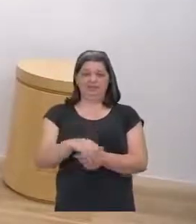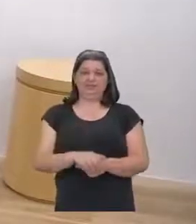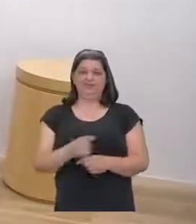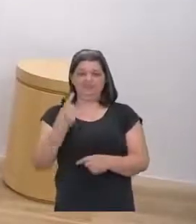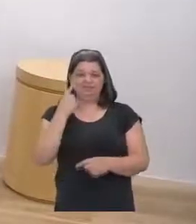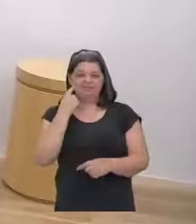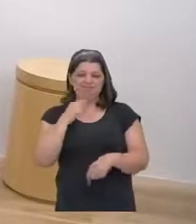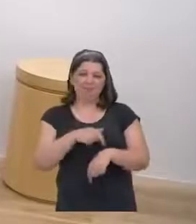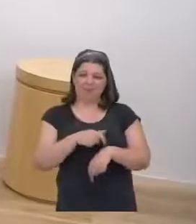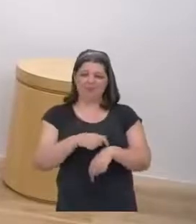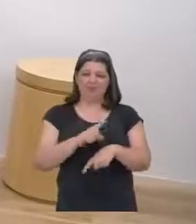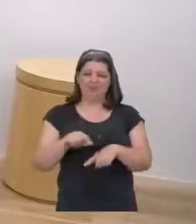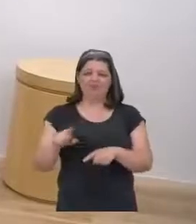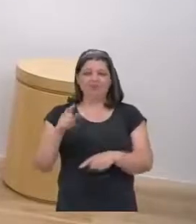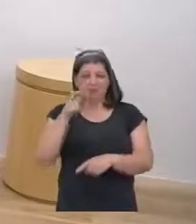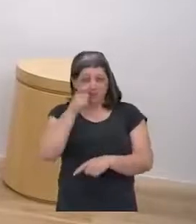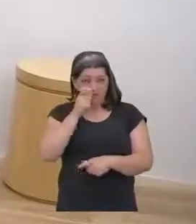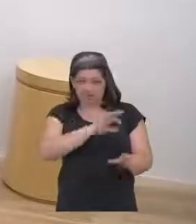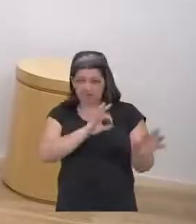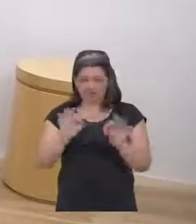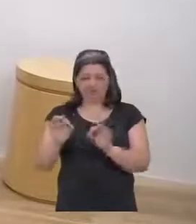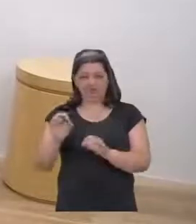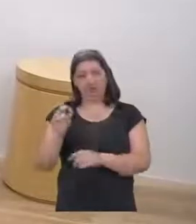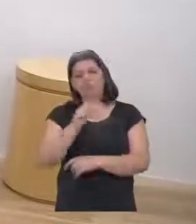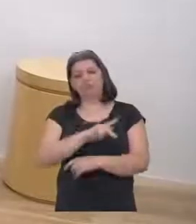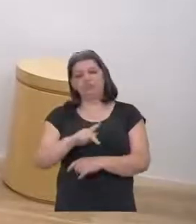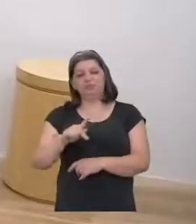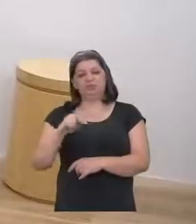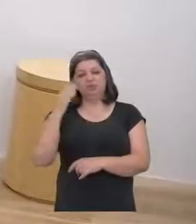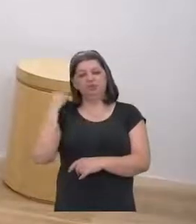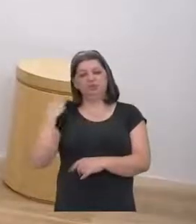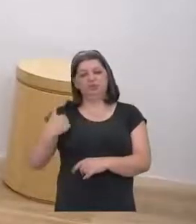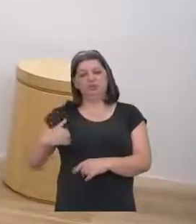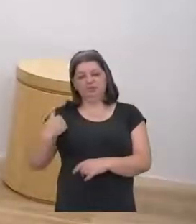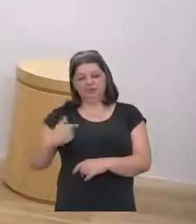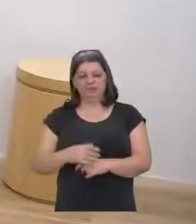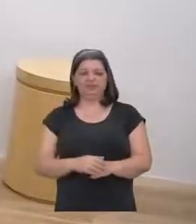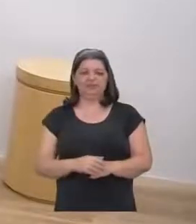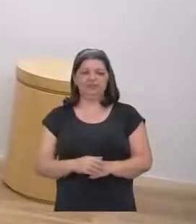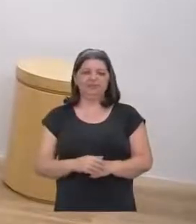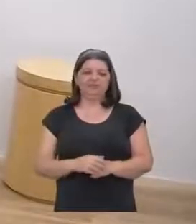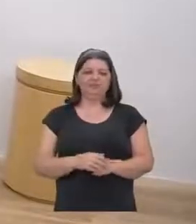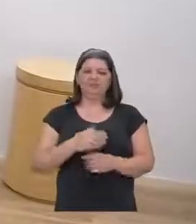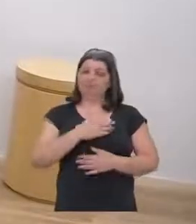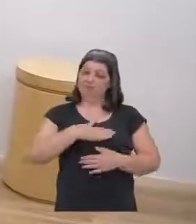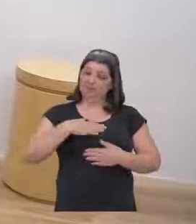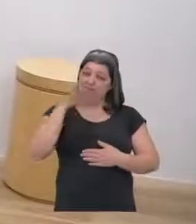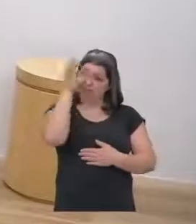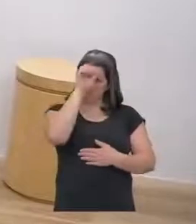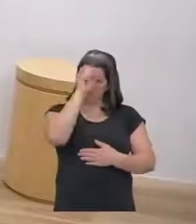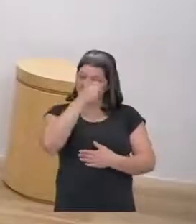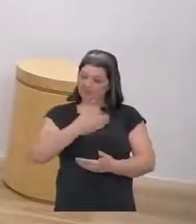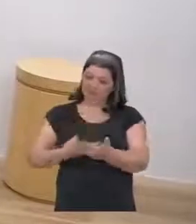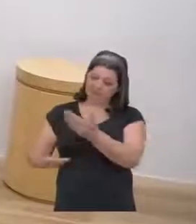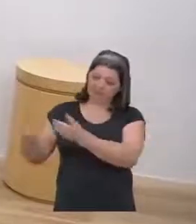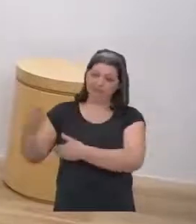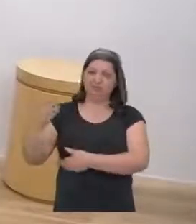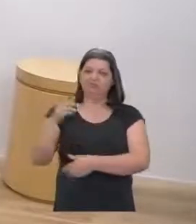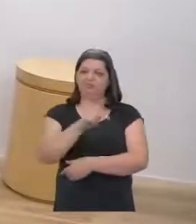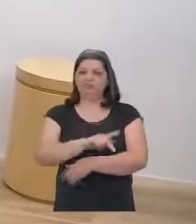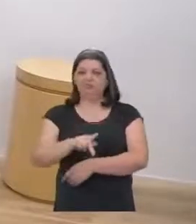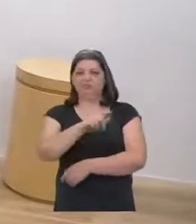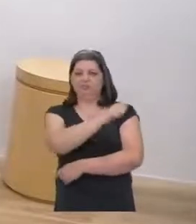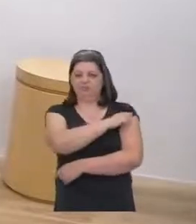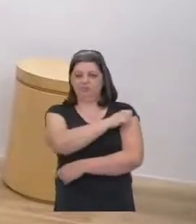ficar e assisti-la também. Professora Tayana, muito obrigado pela aula de hoje. É um prazer estar aqui debatendo um pouquinho, aprendendo um pouquinho com professores, alunos, e a